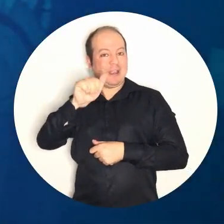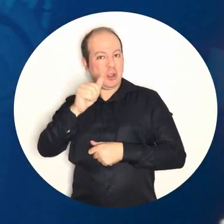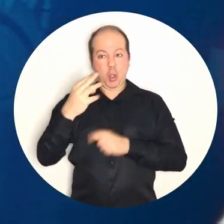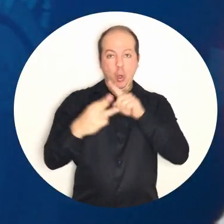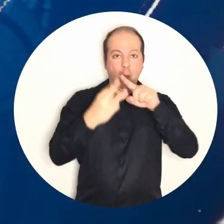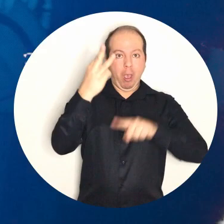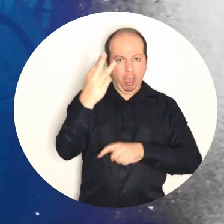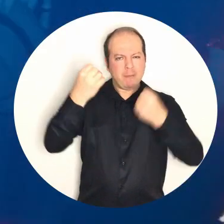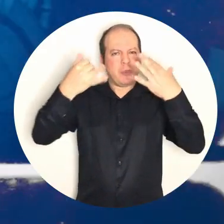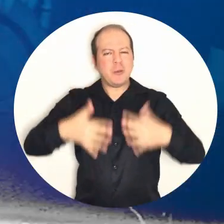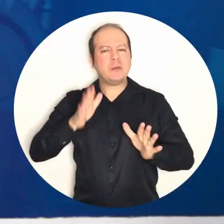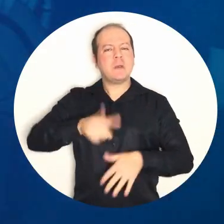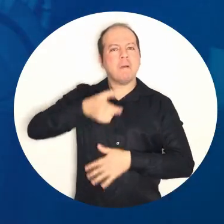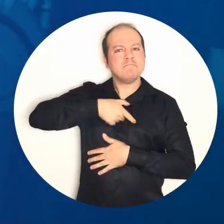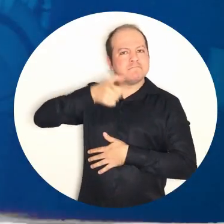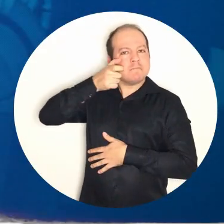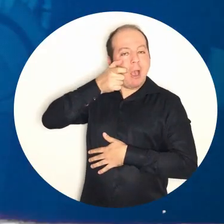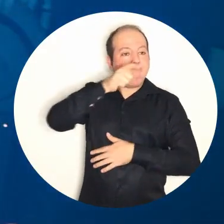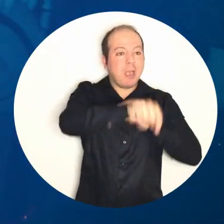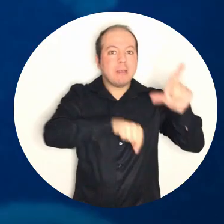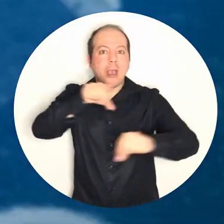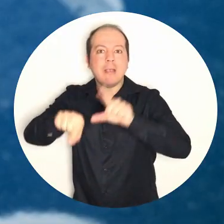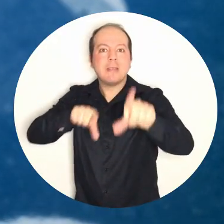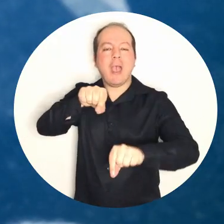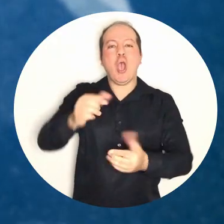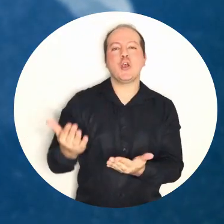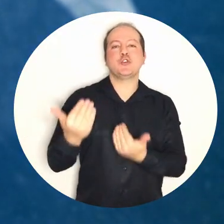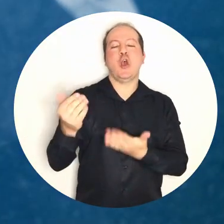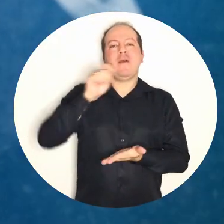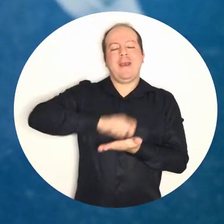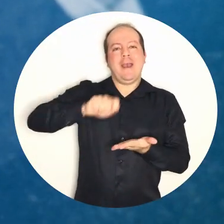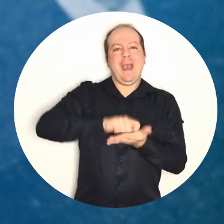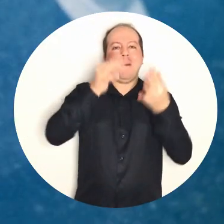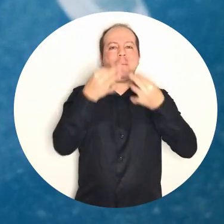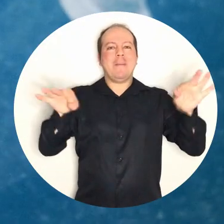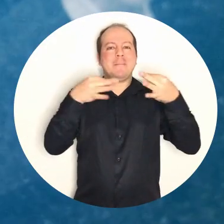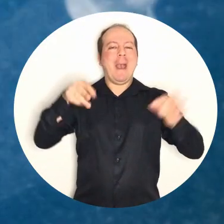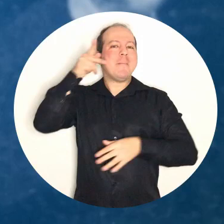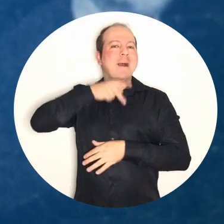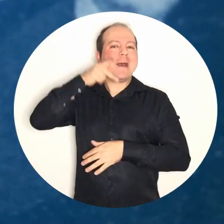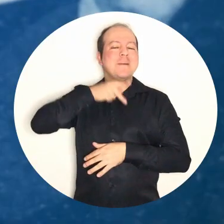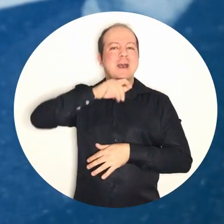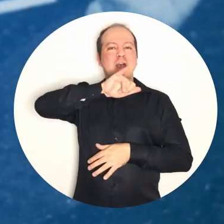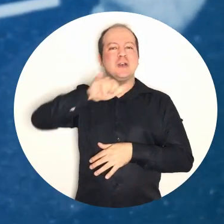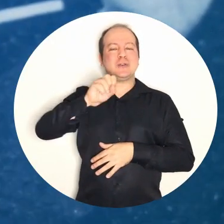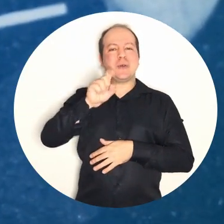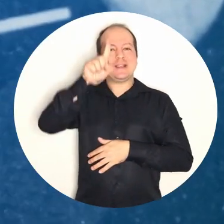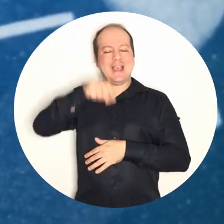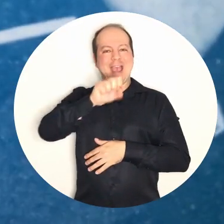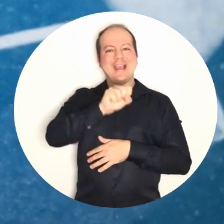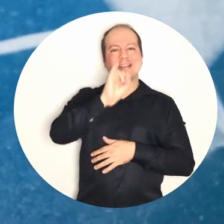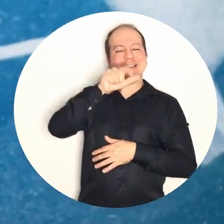Djalma, Antão e Antônio resolvem recrutar o jovem compositor e regente paraibano José